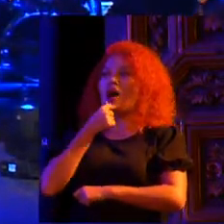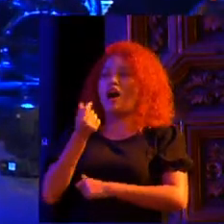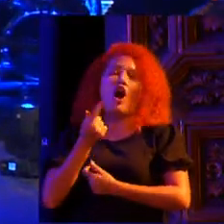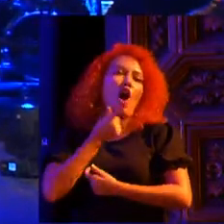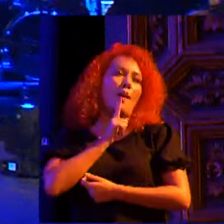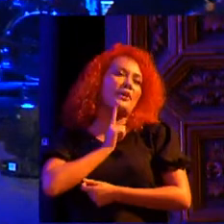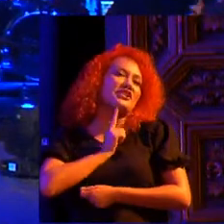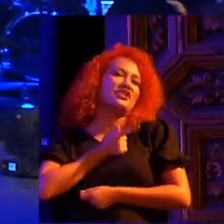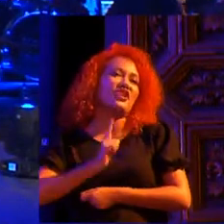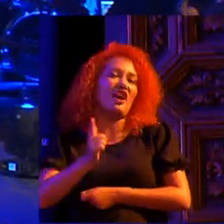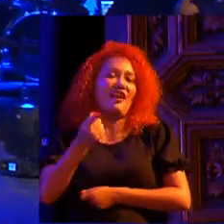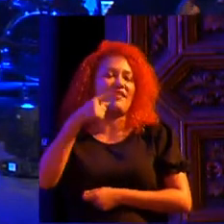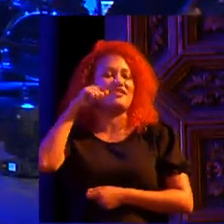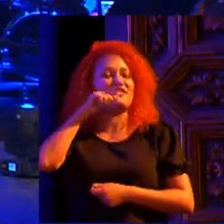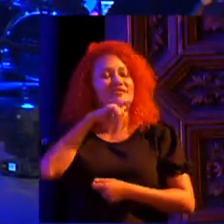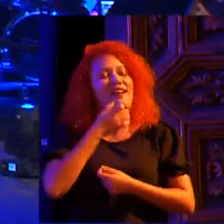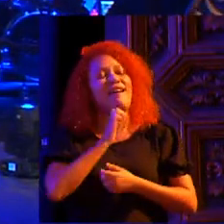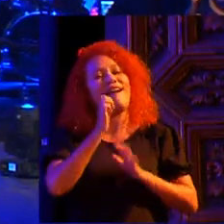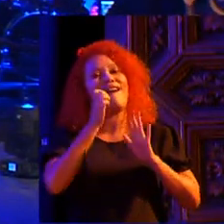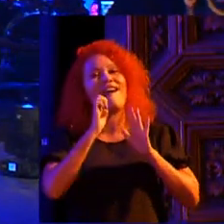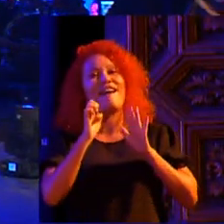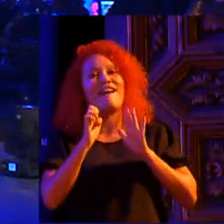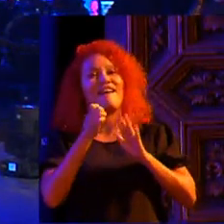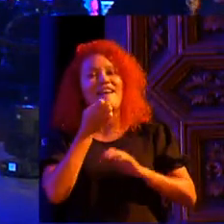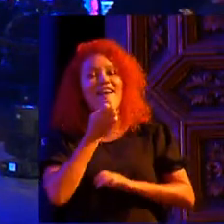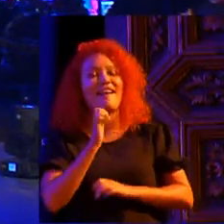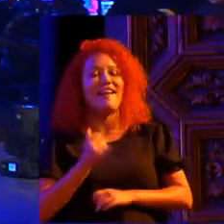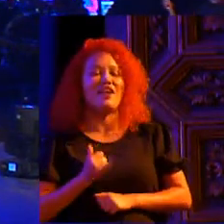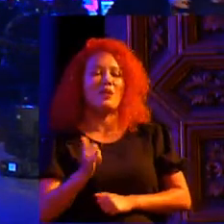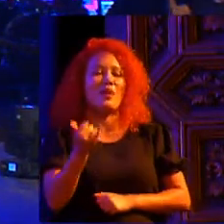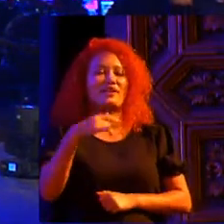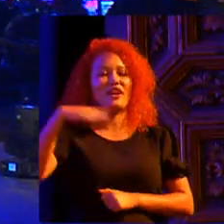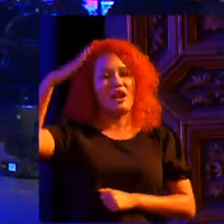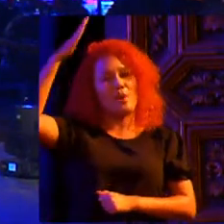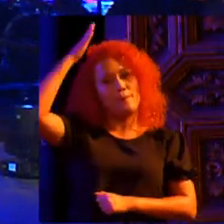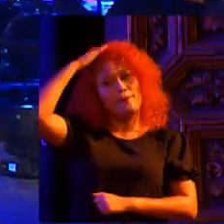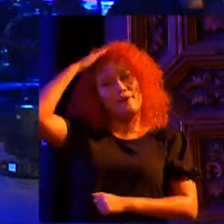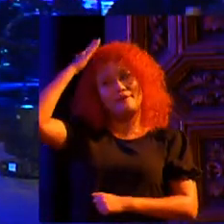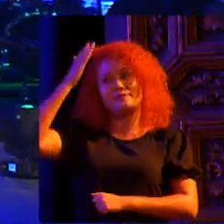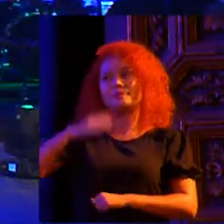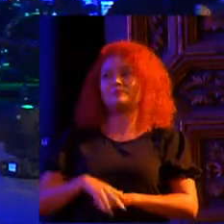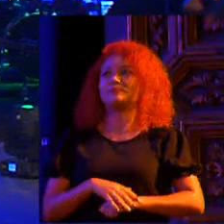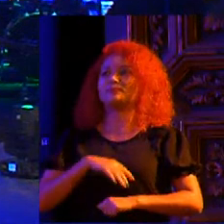favor, senhor Fernando. Prazer enorme em ter aqui.